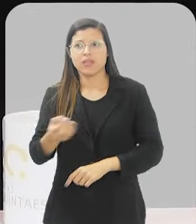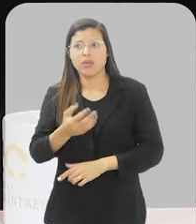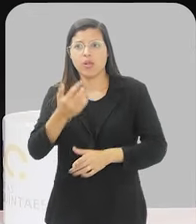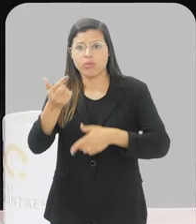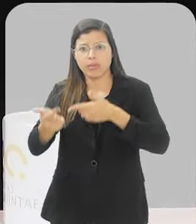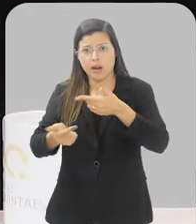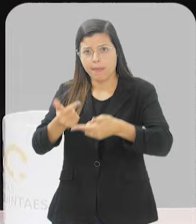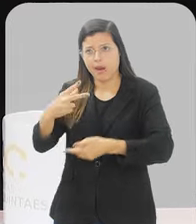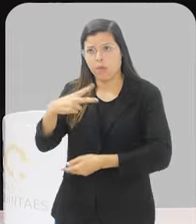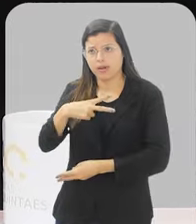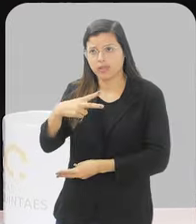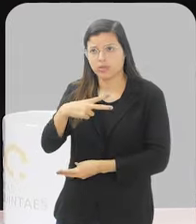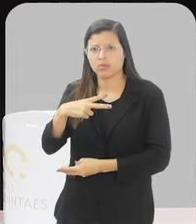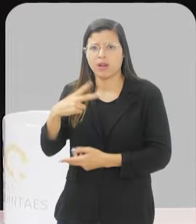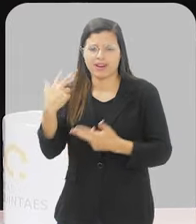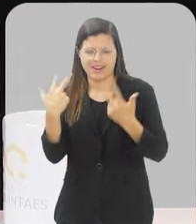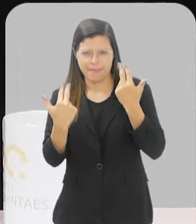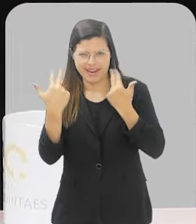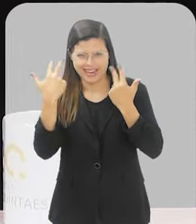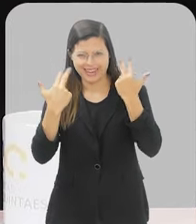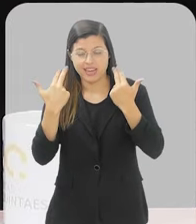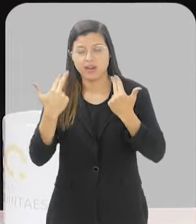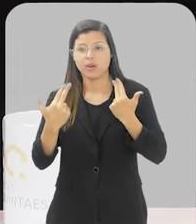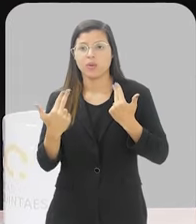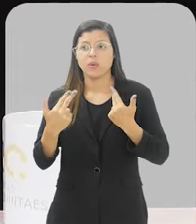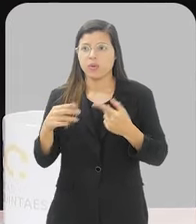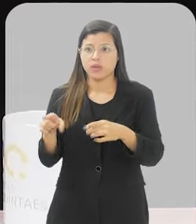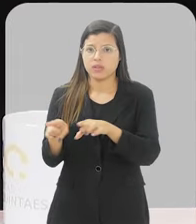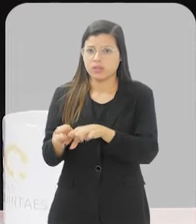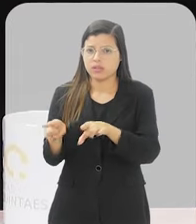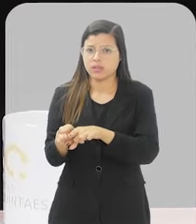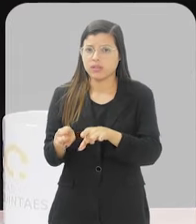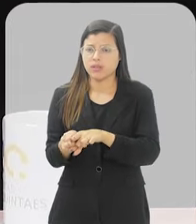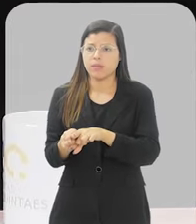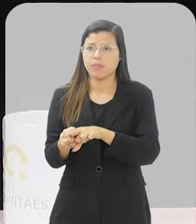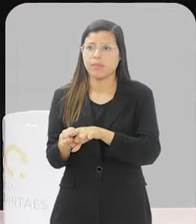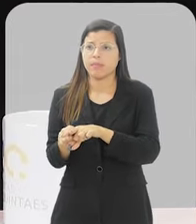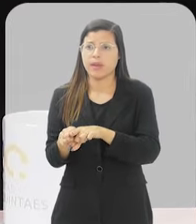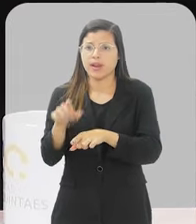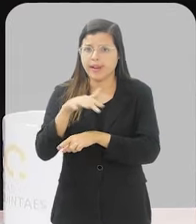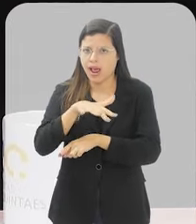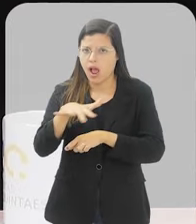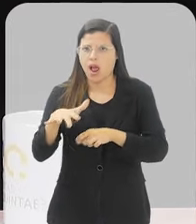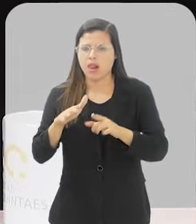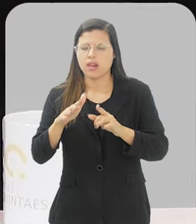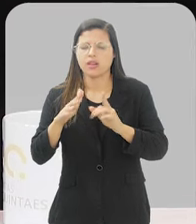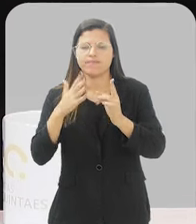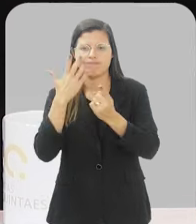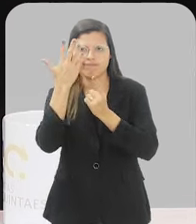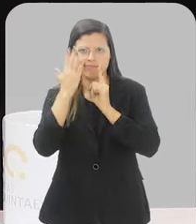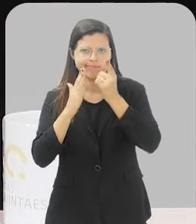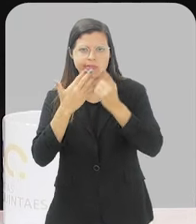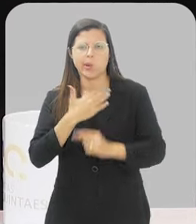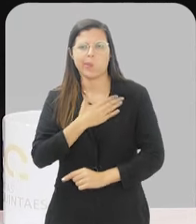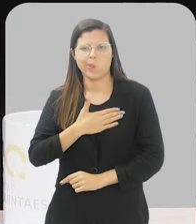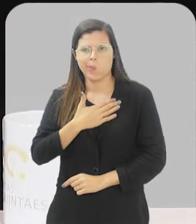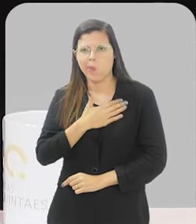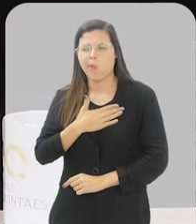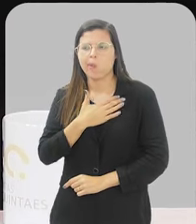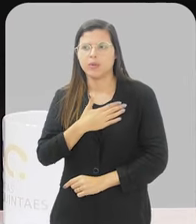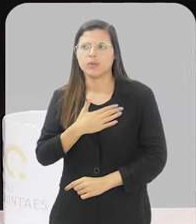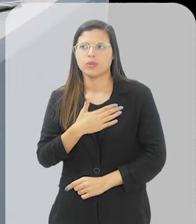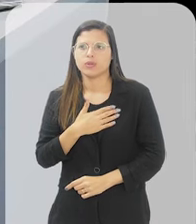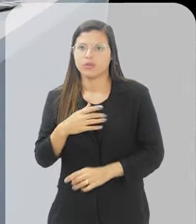no trabalho dele pessoal, né, que ele é cabeleireiro, e tanto quanto na parte de carnaval. Eu gosto muito do trabalho